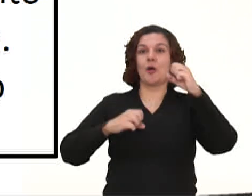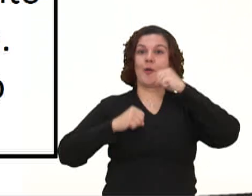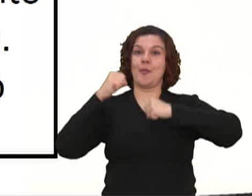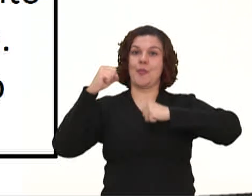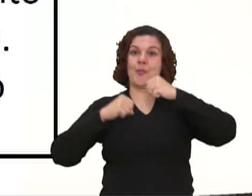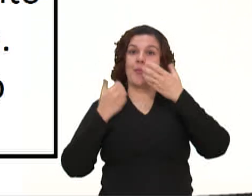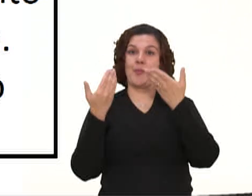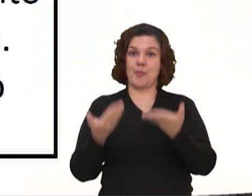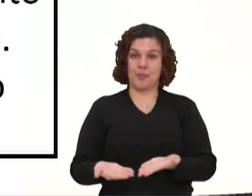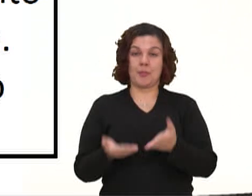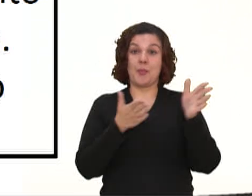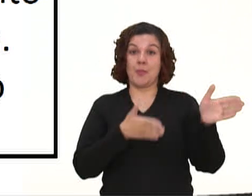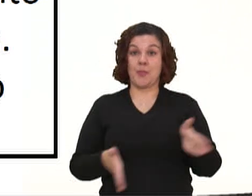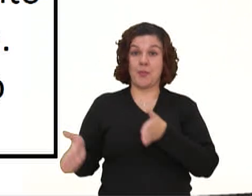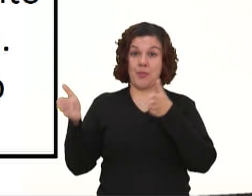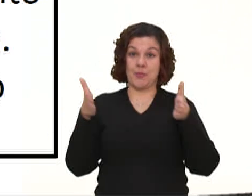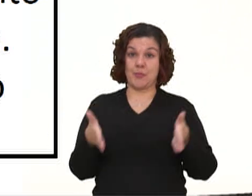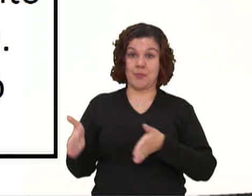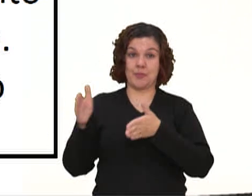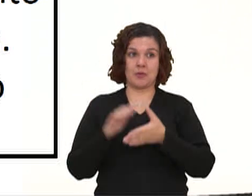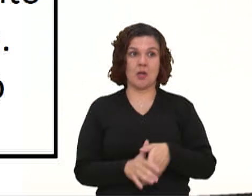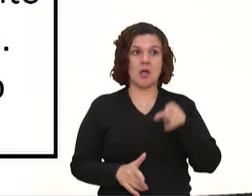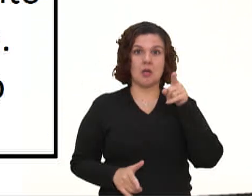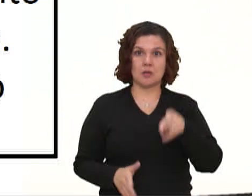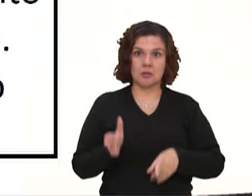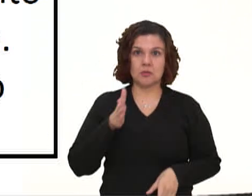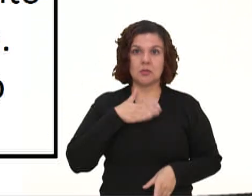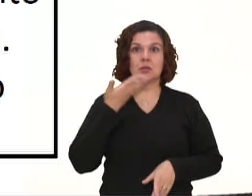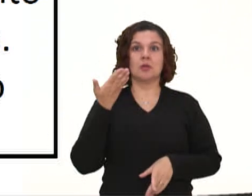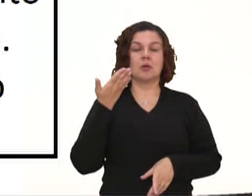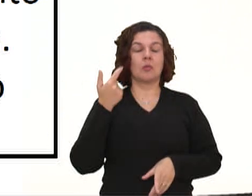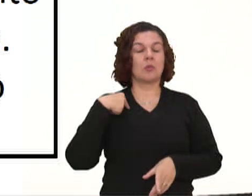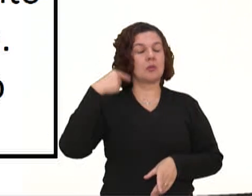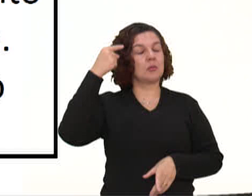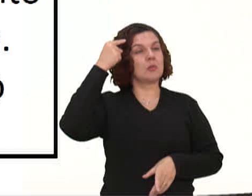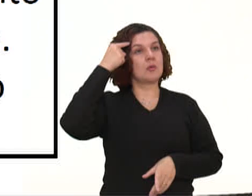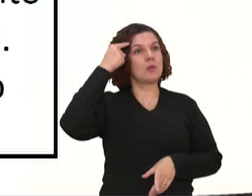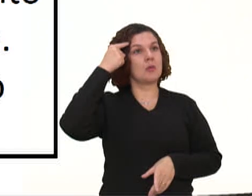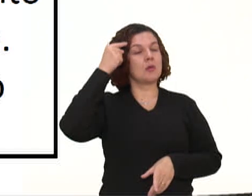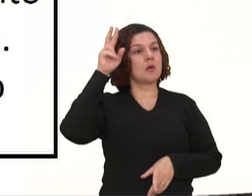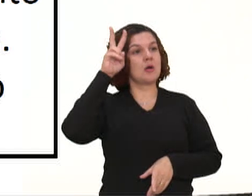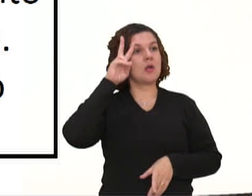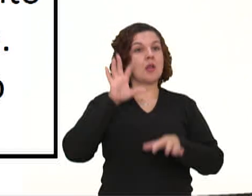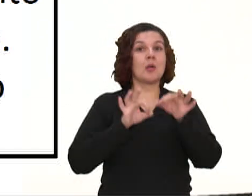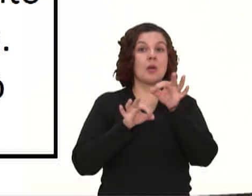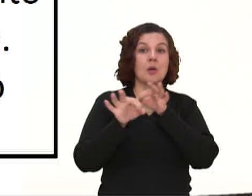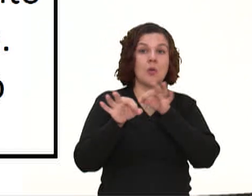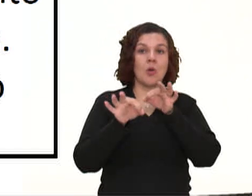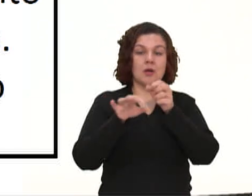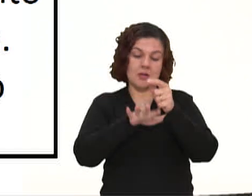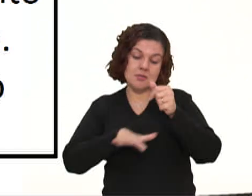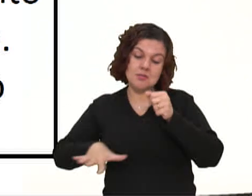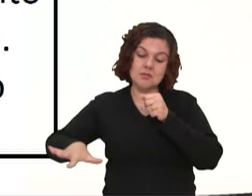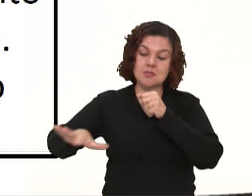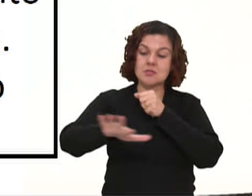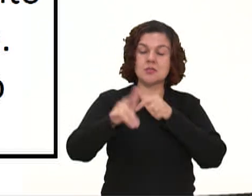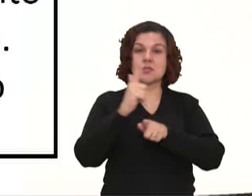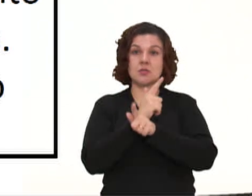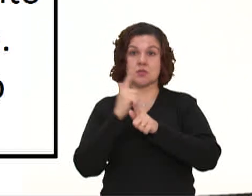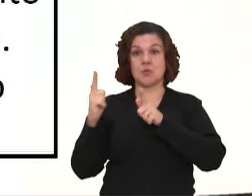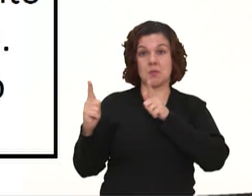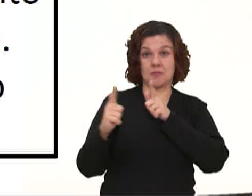isso aconteceu? Isso aqui, pessoal, é bem impactante quando eu penso em organização do espaço geográfico